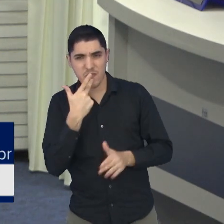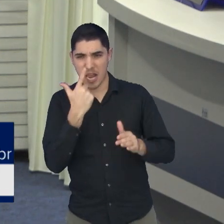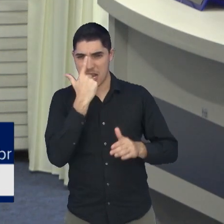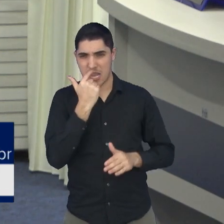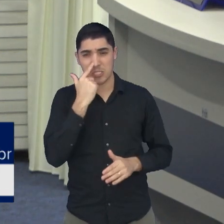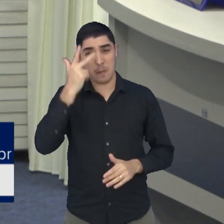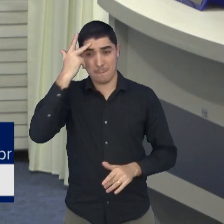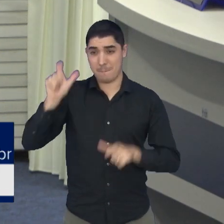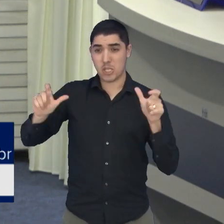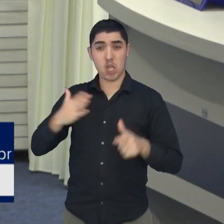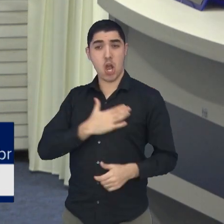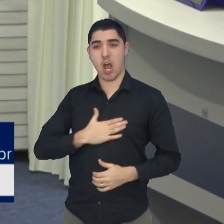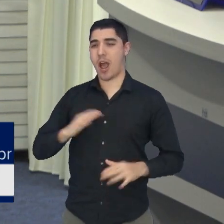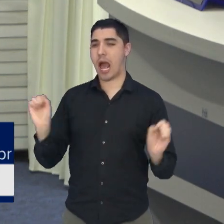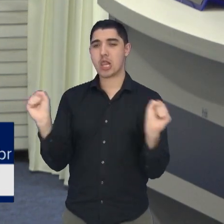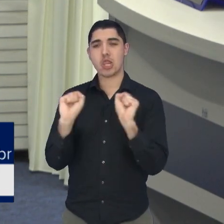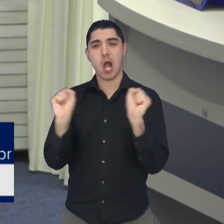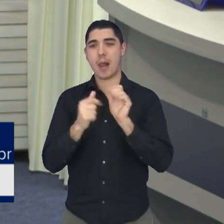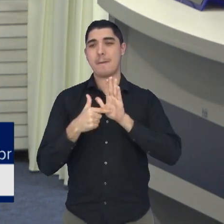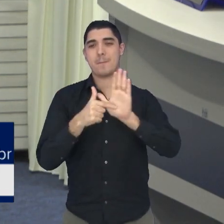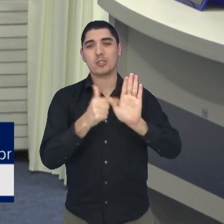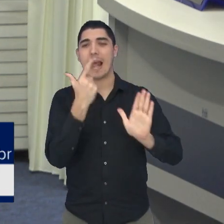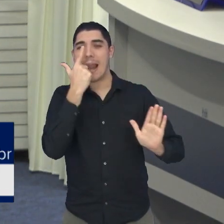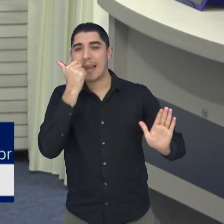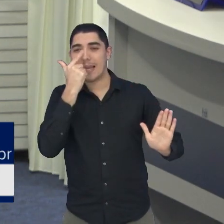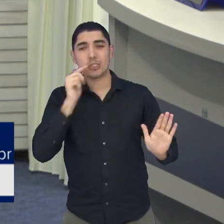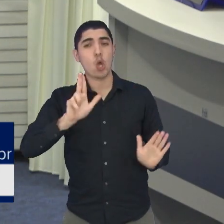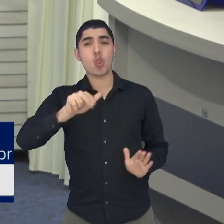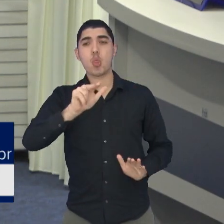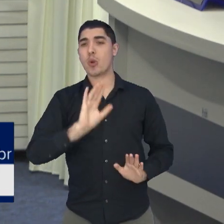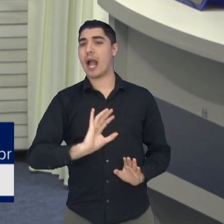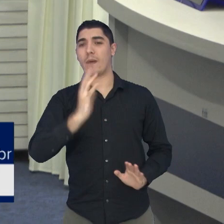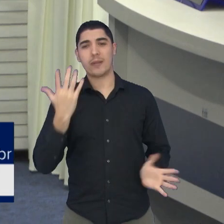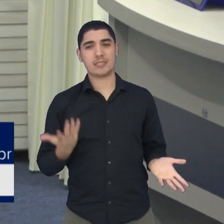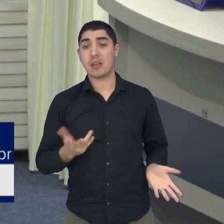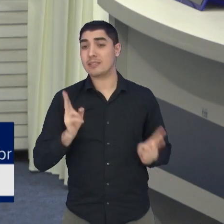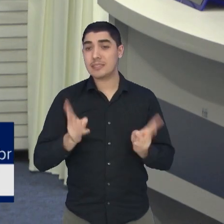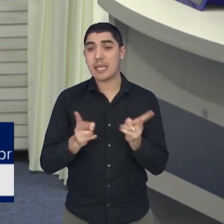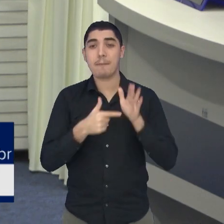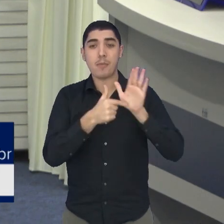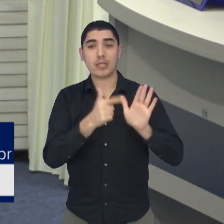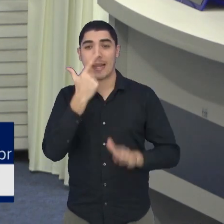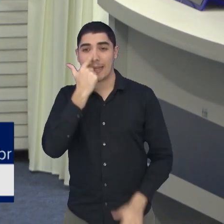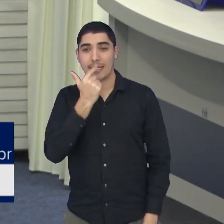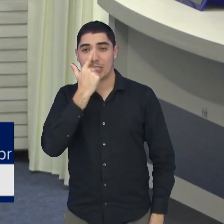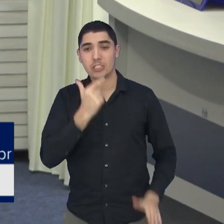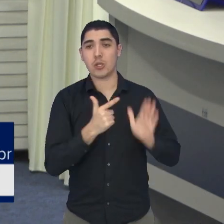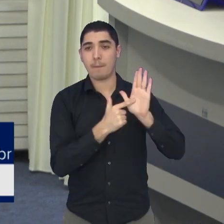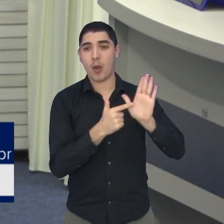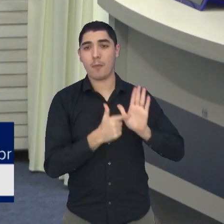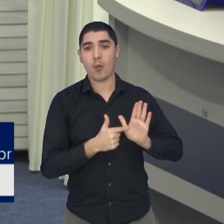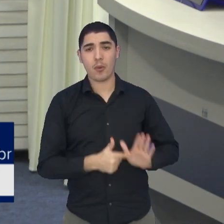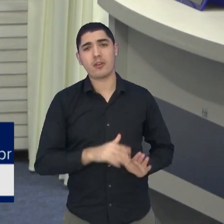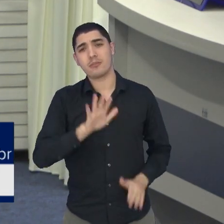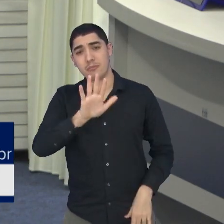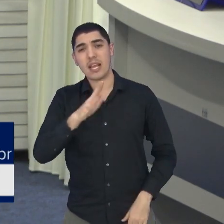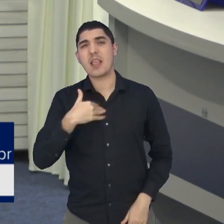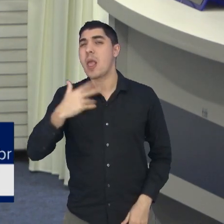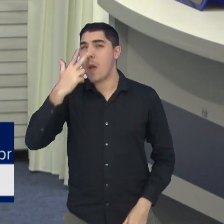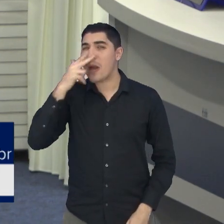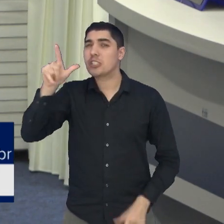aqui, né? Lixo aqui como se nunca teve. Toda sessão é lixo, lixo, lixo que ele gosta de mostrar. Eu acho até que a foto deve ser